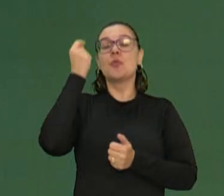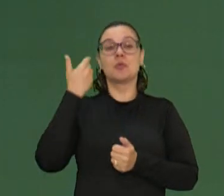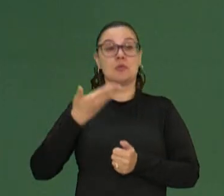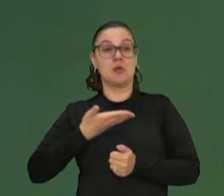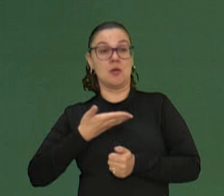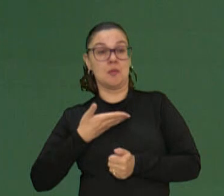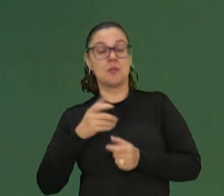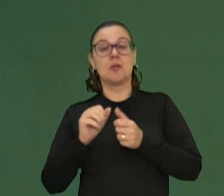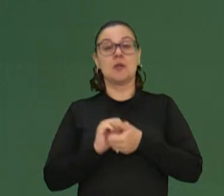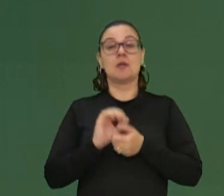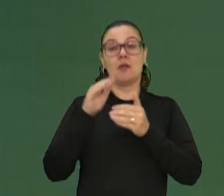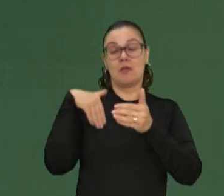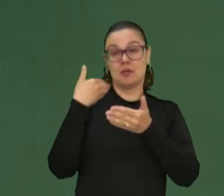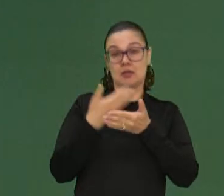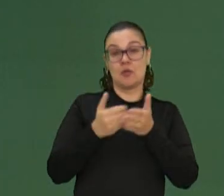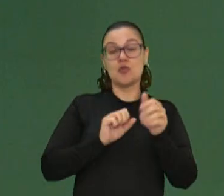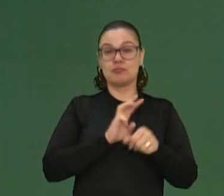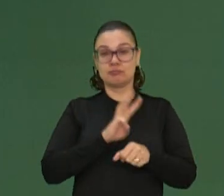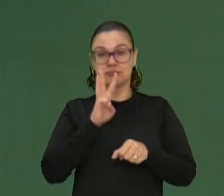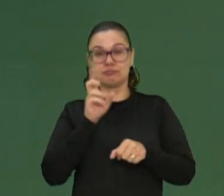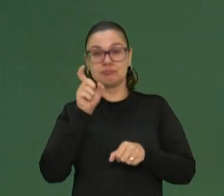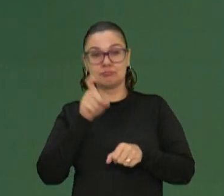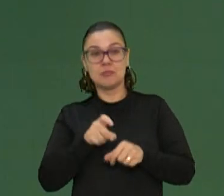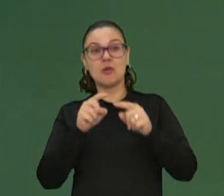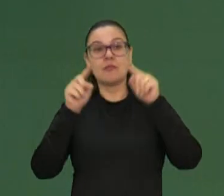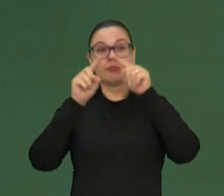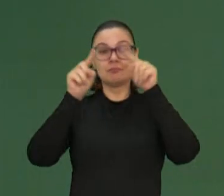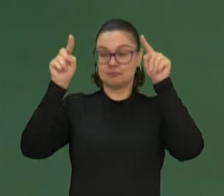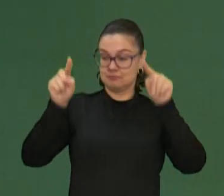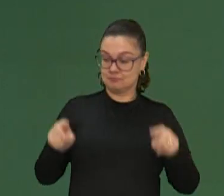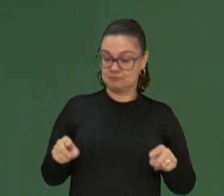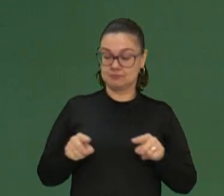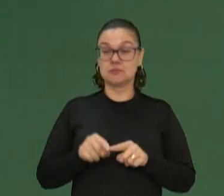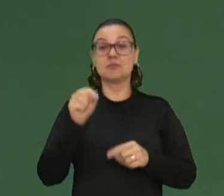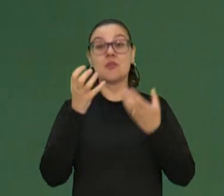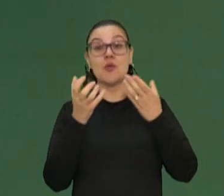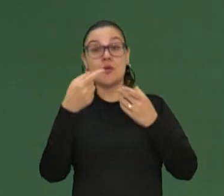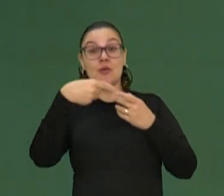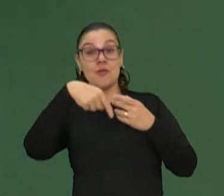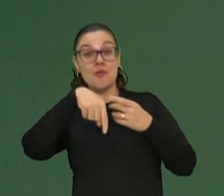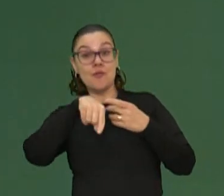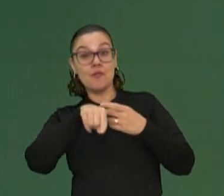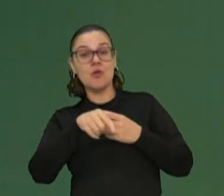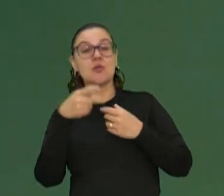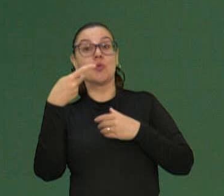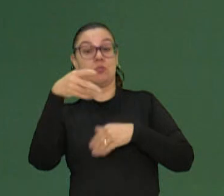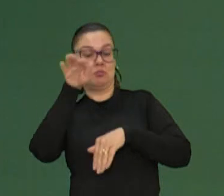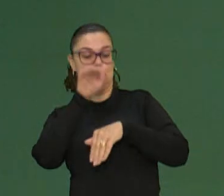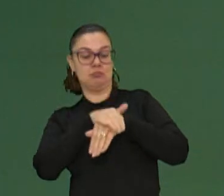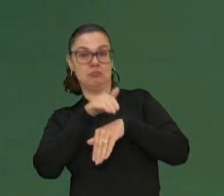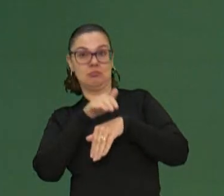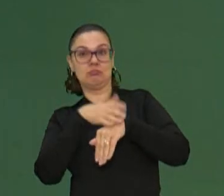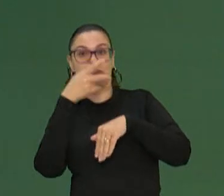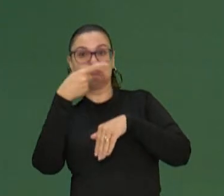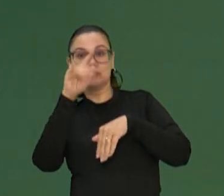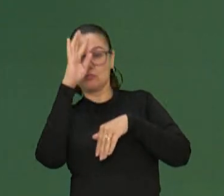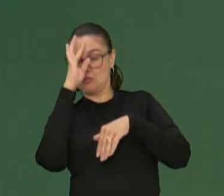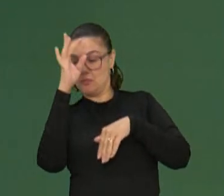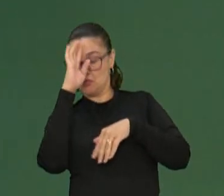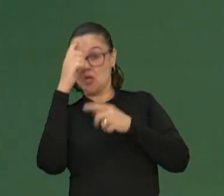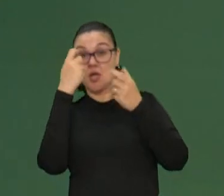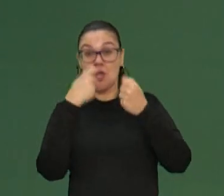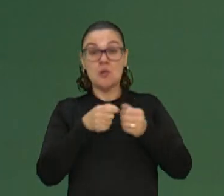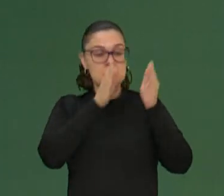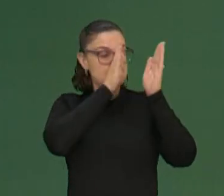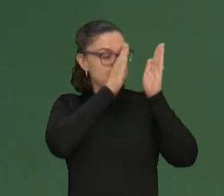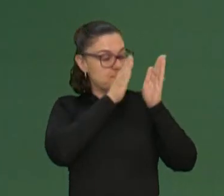colega meu, e está no site dele até hoje, essa tabela. E eu quero que vocês façam o quê? Ao seu modo, ou seja, não precisa